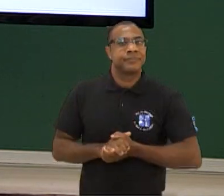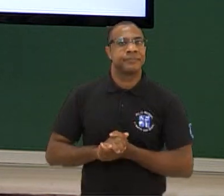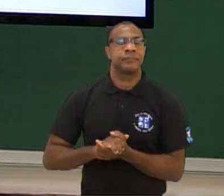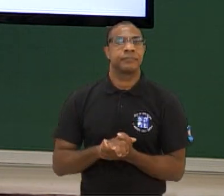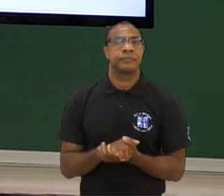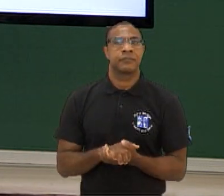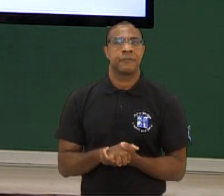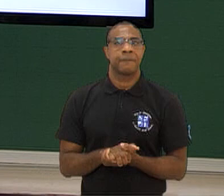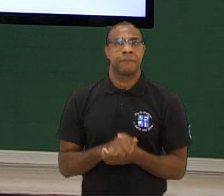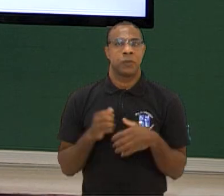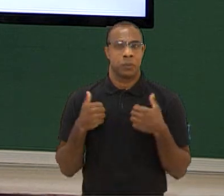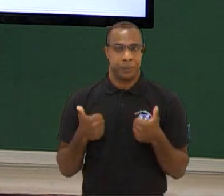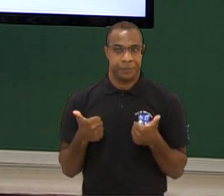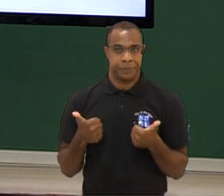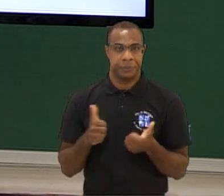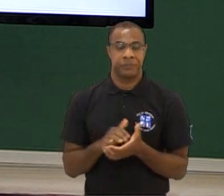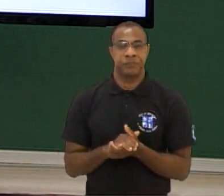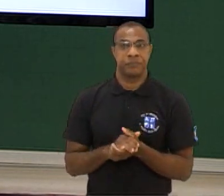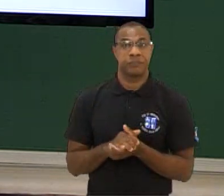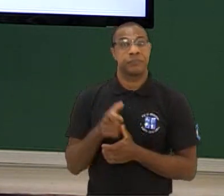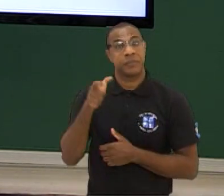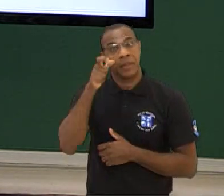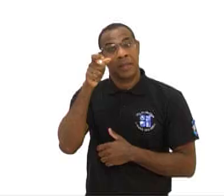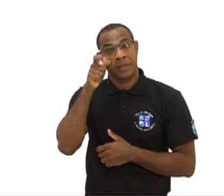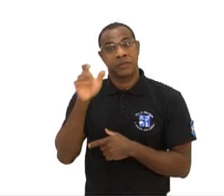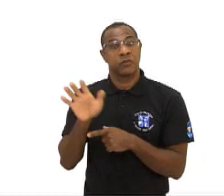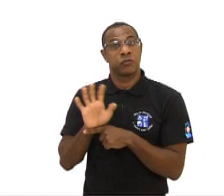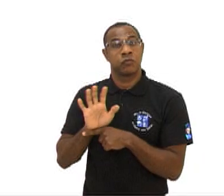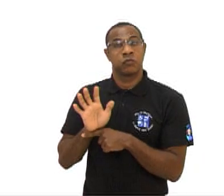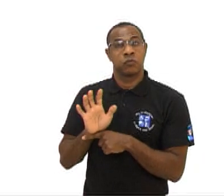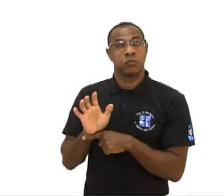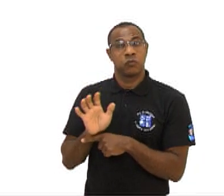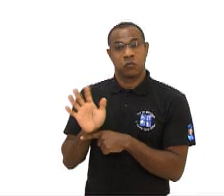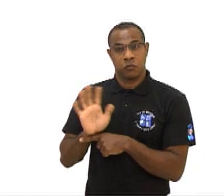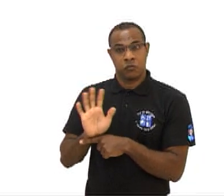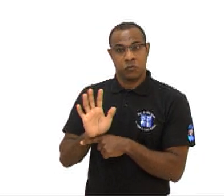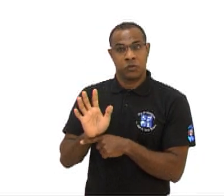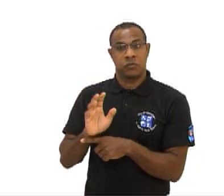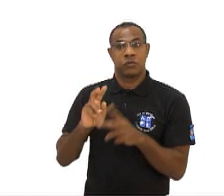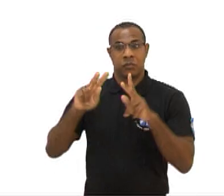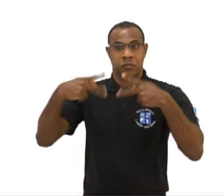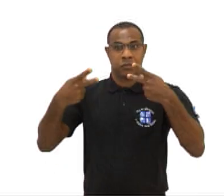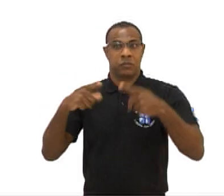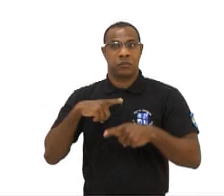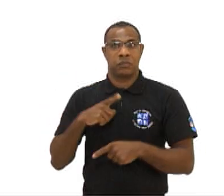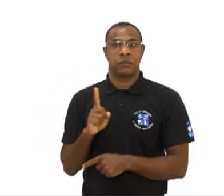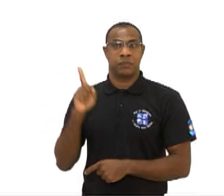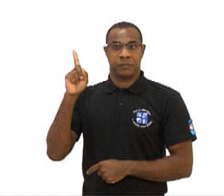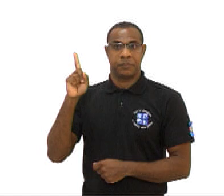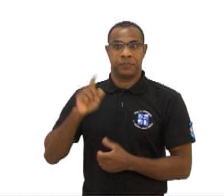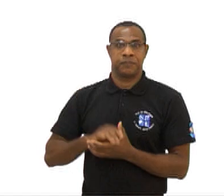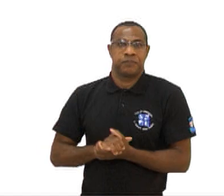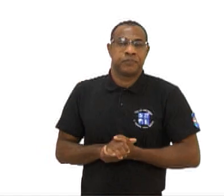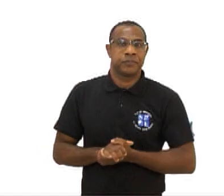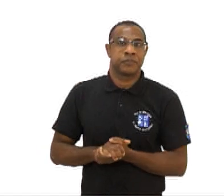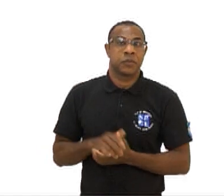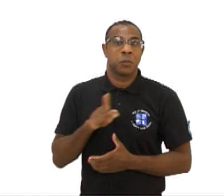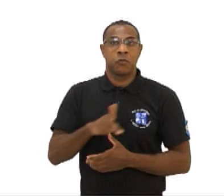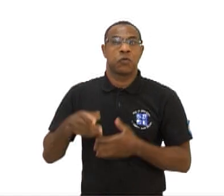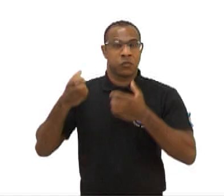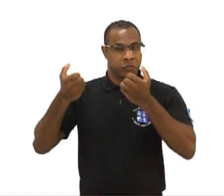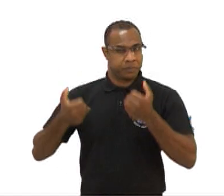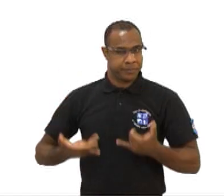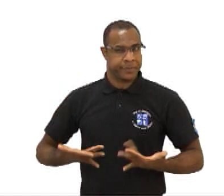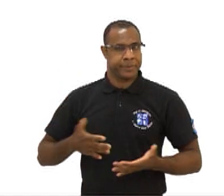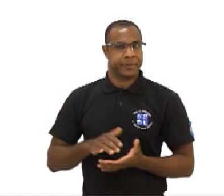funcionar. Beleza, gente? Assista o vídeo que vocês vão perceber e entender muito bem essa questão. Foi muito bem explicado pelo nosso professor aqui. Ok?